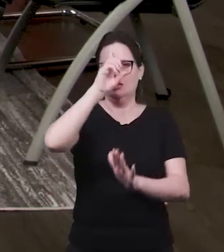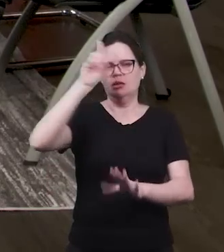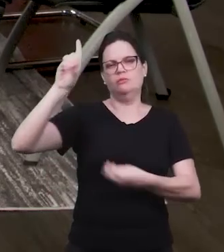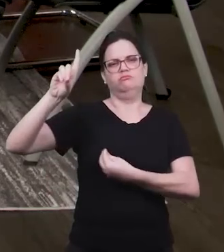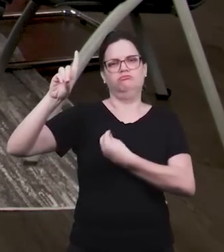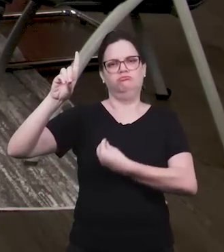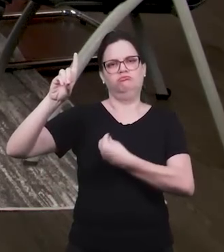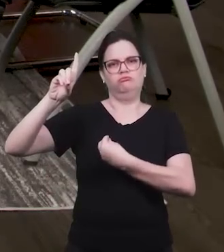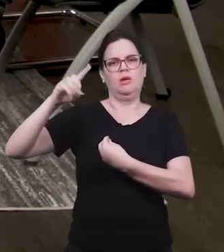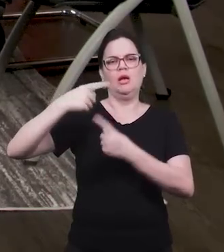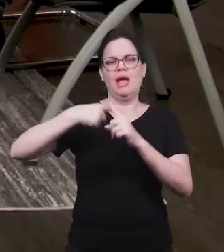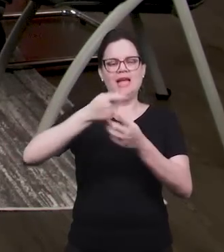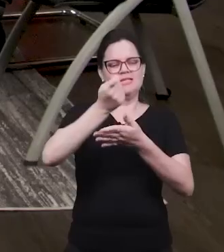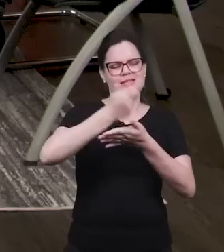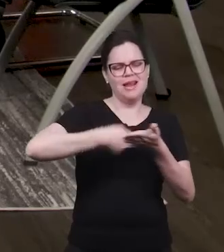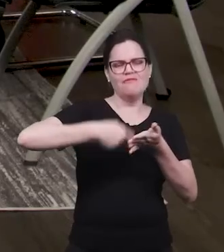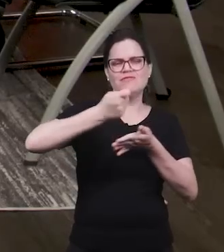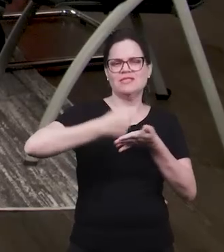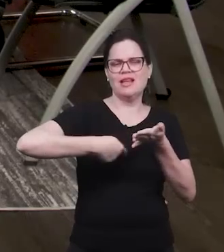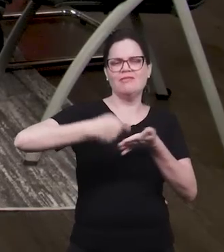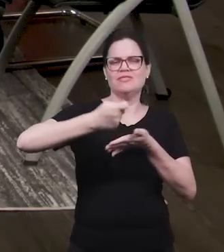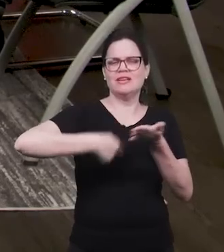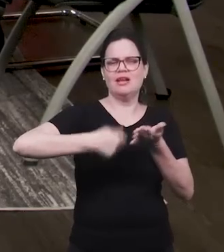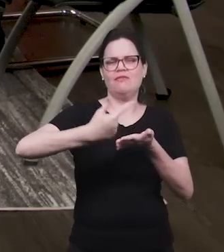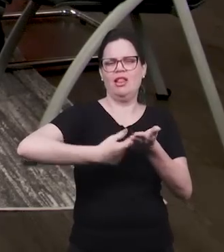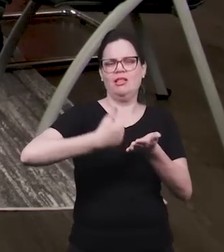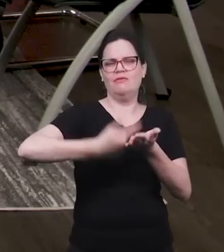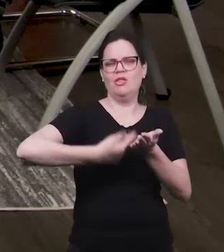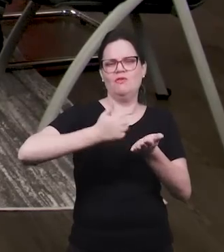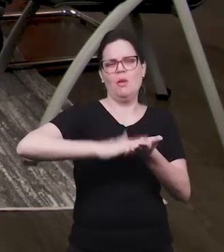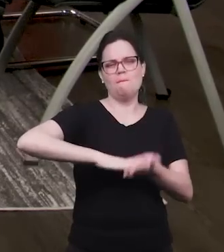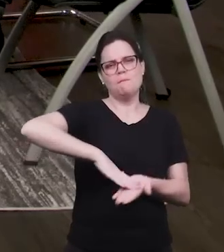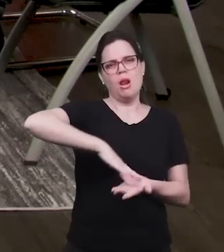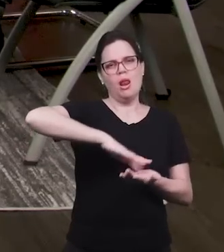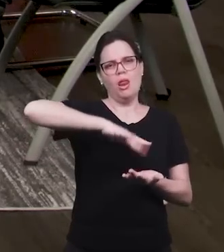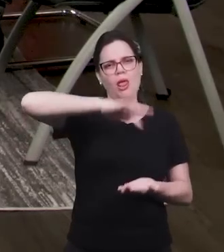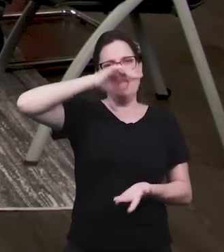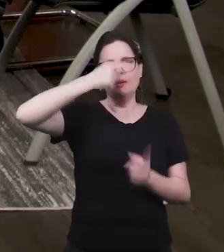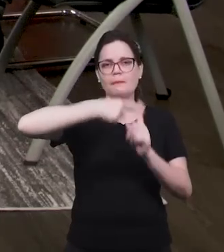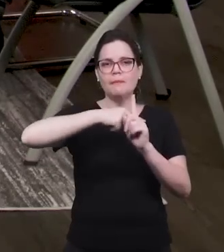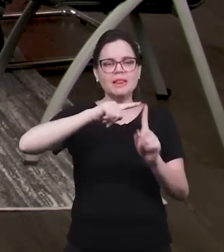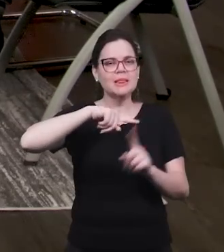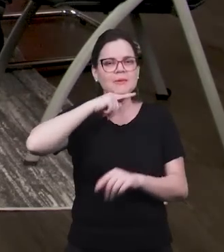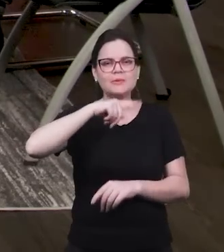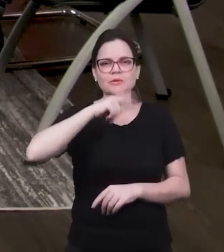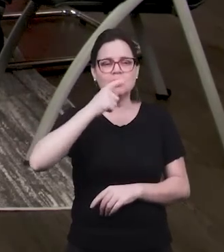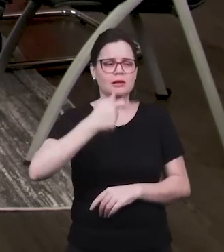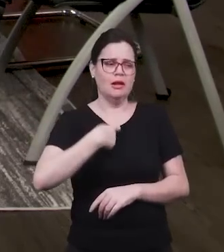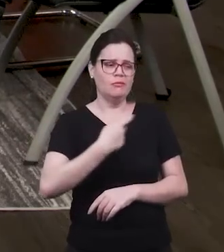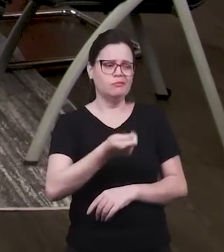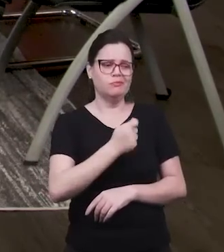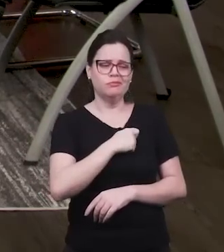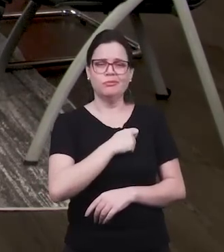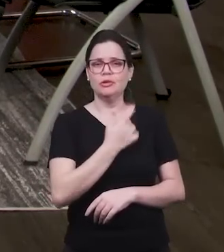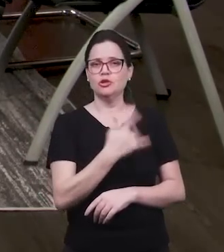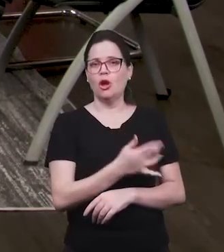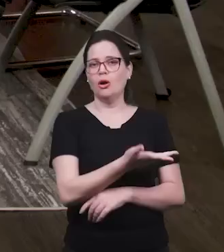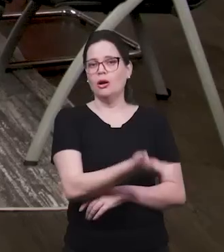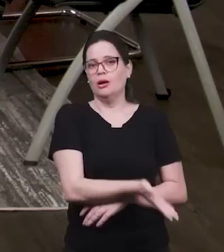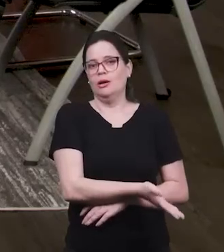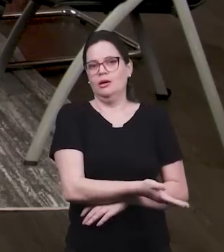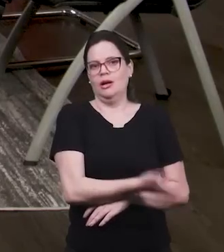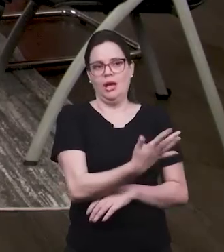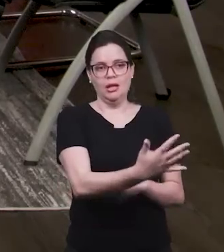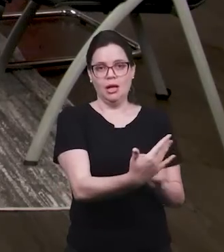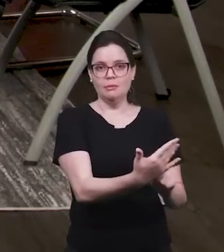não consegue. Tudo que eles escrevem é tudo o contrário. Eu tenho pena deles. Eles querem